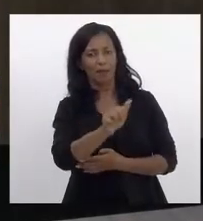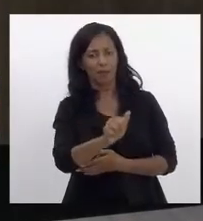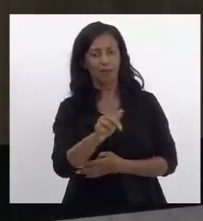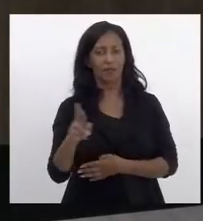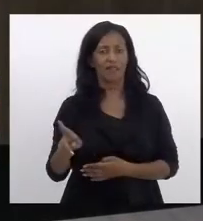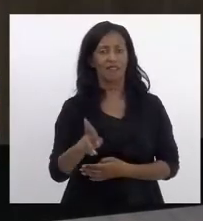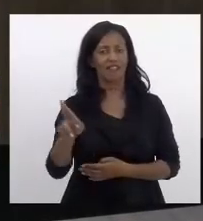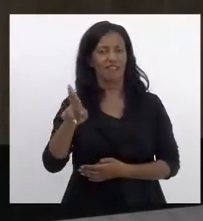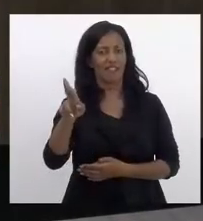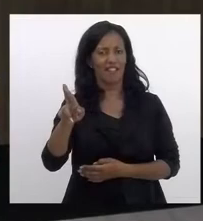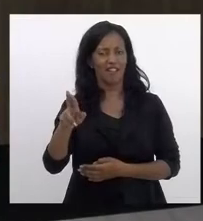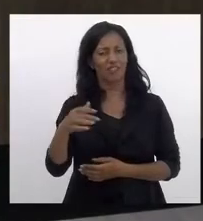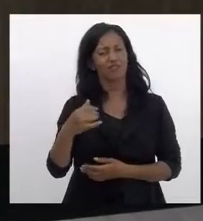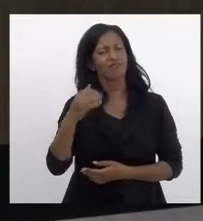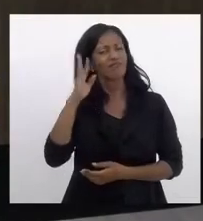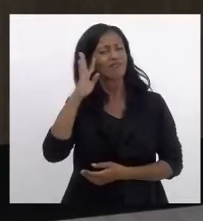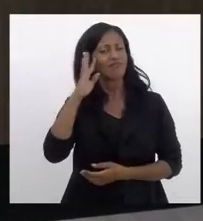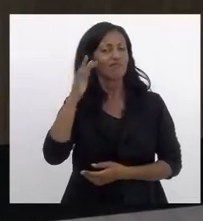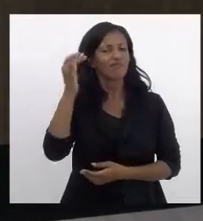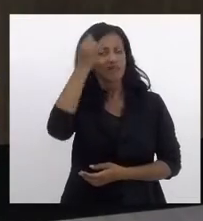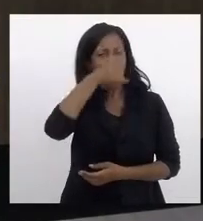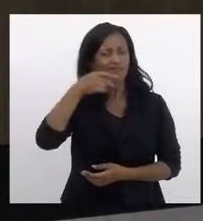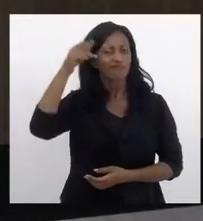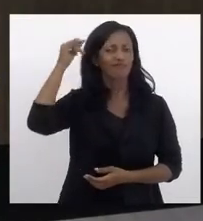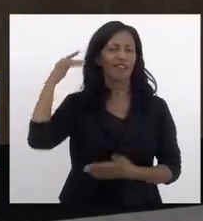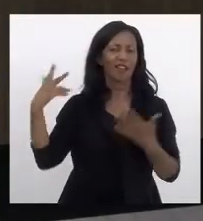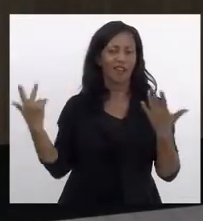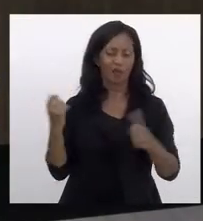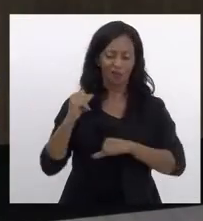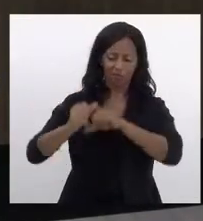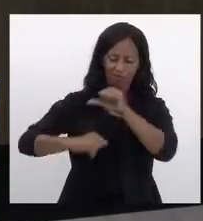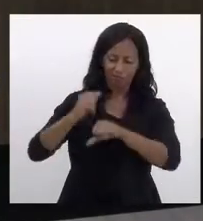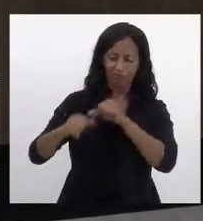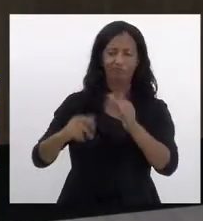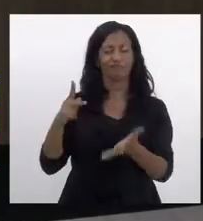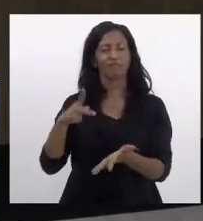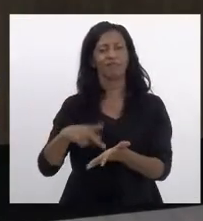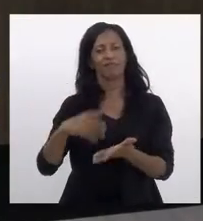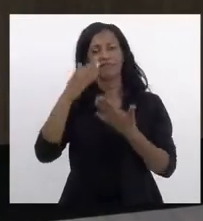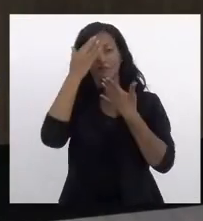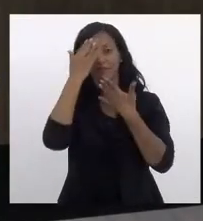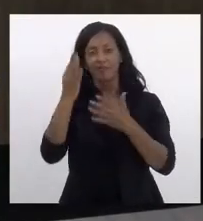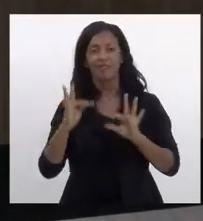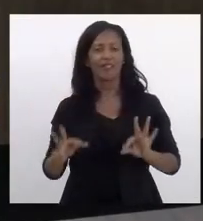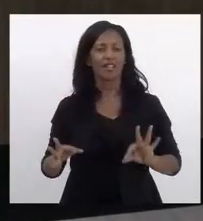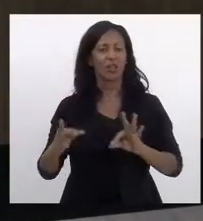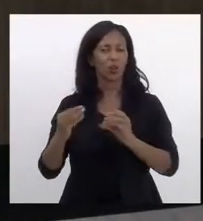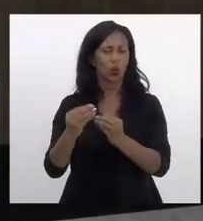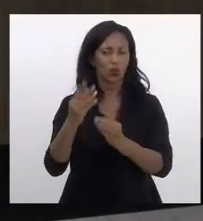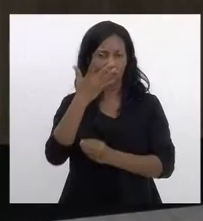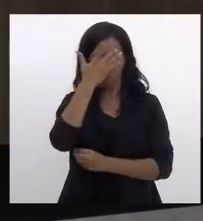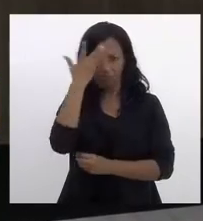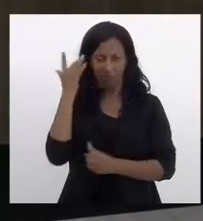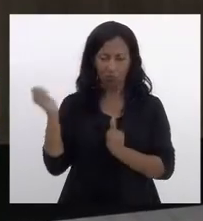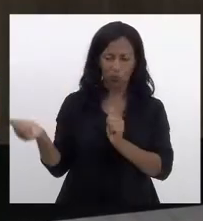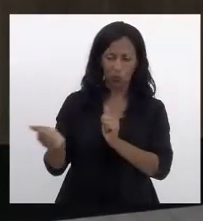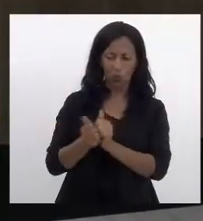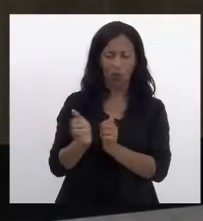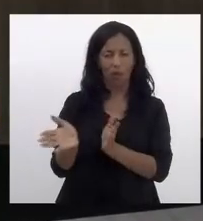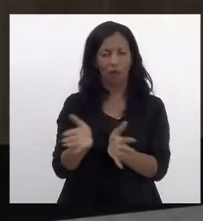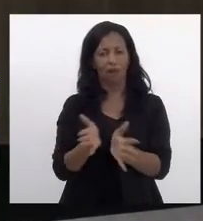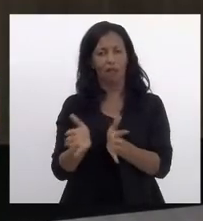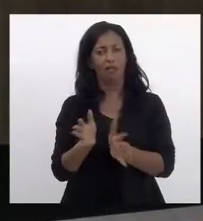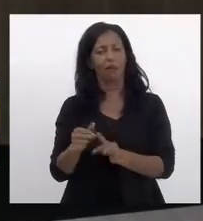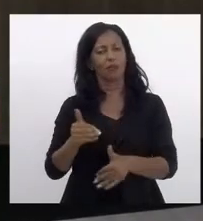sonho antigo e que agora vai se tornar realidade. Então, meu agradecimento a todos envolvidos na tramitação